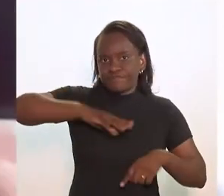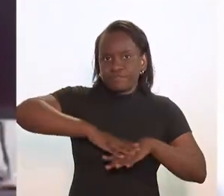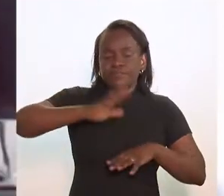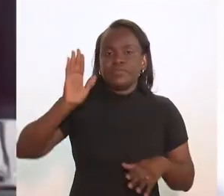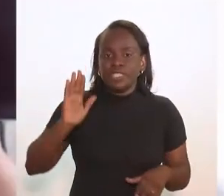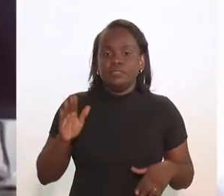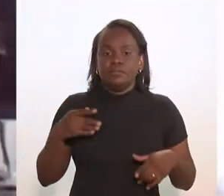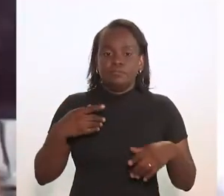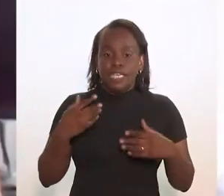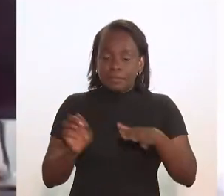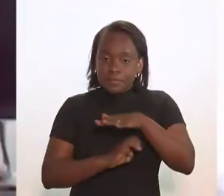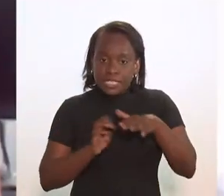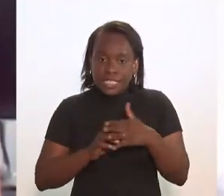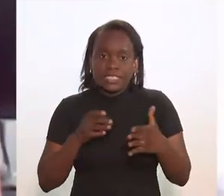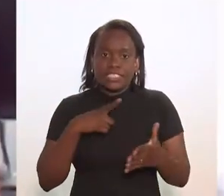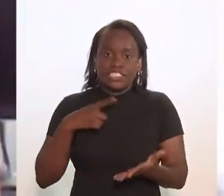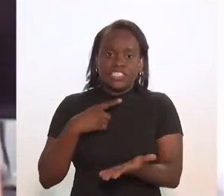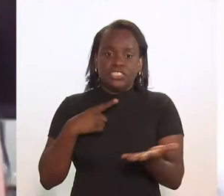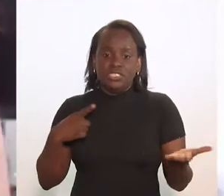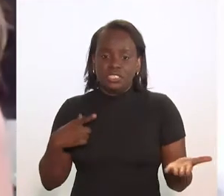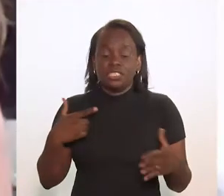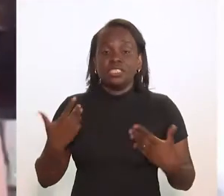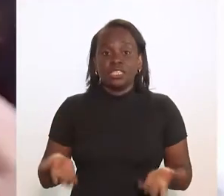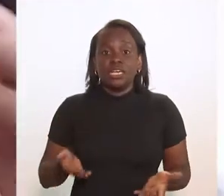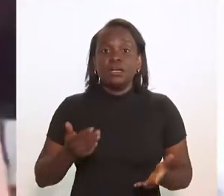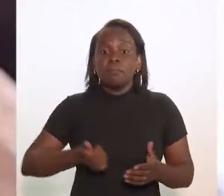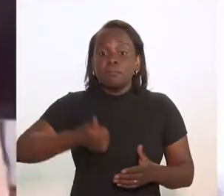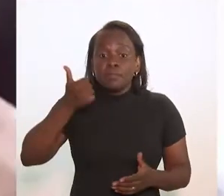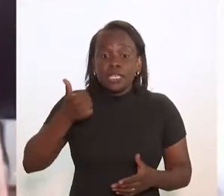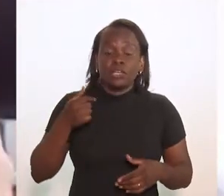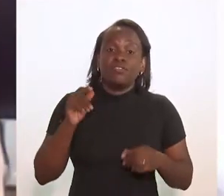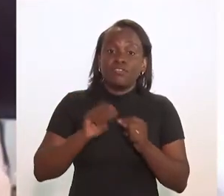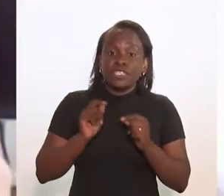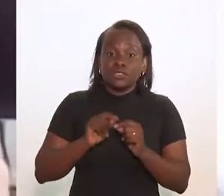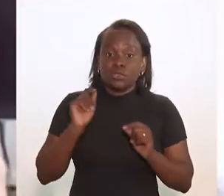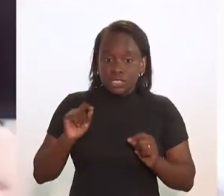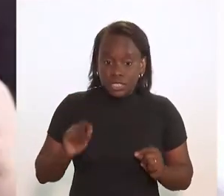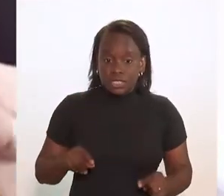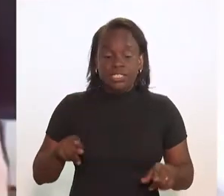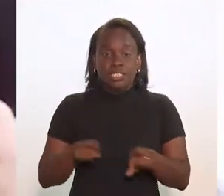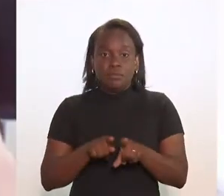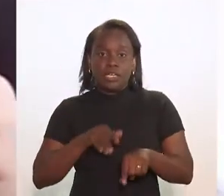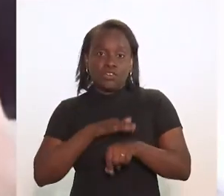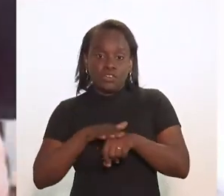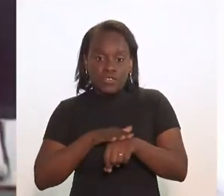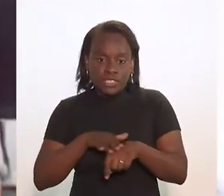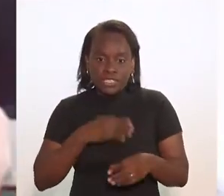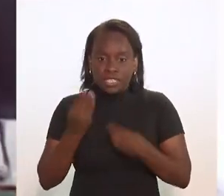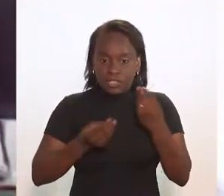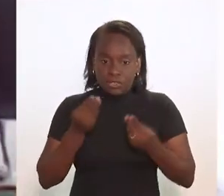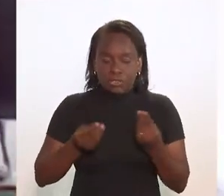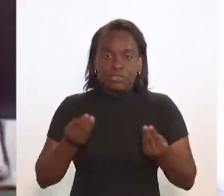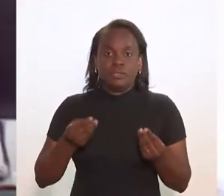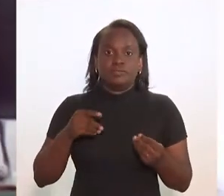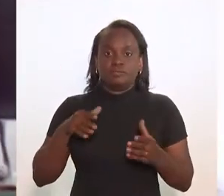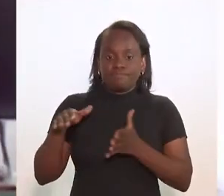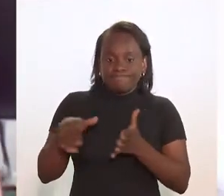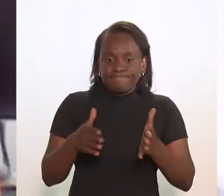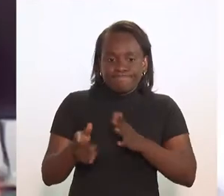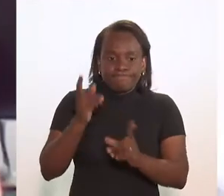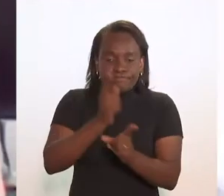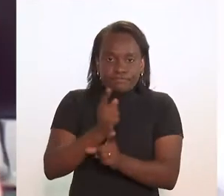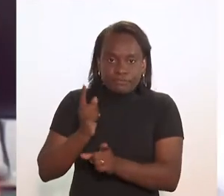desafios mais difíceis para essas empresas que estão aí. Então, o que é viável a gente fazer, né? Como é que a gente pode conversar e chegar